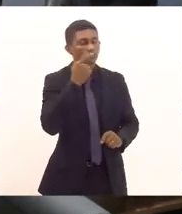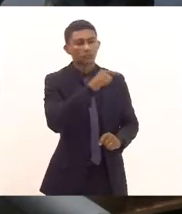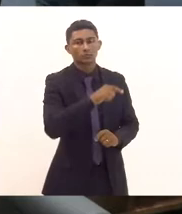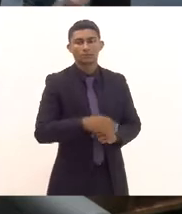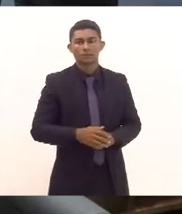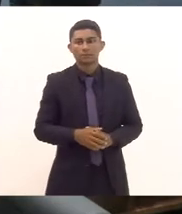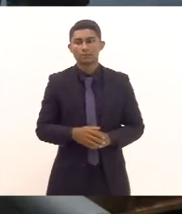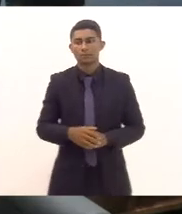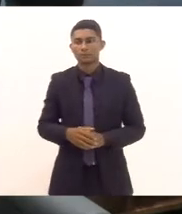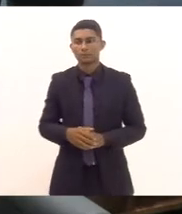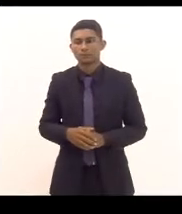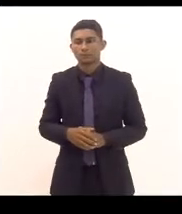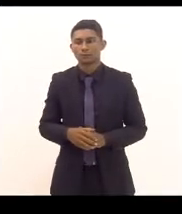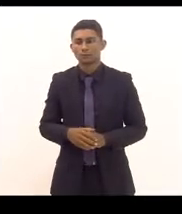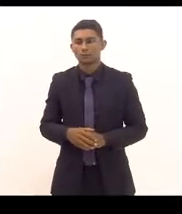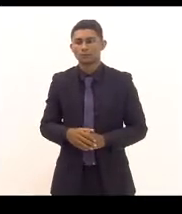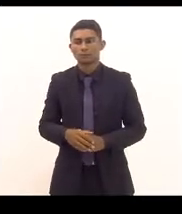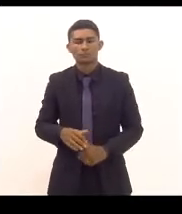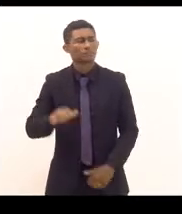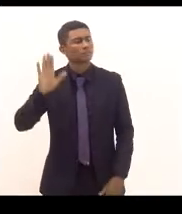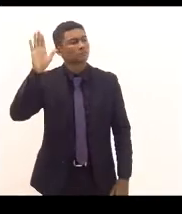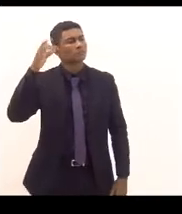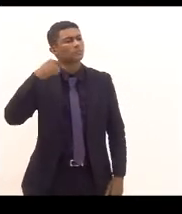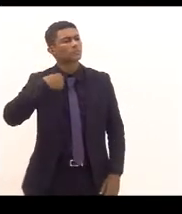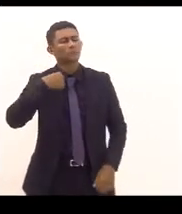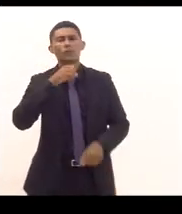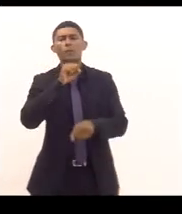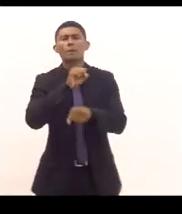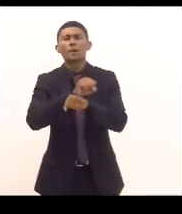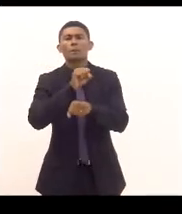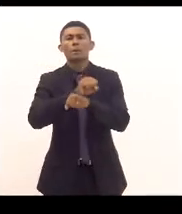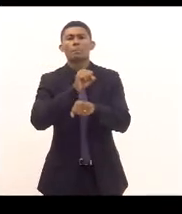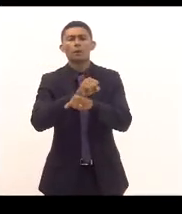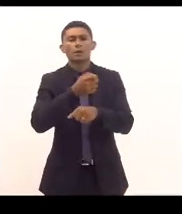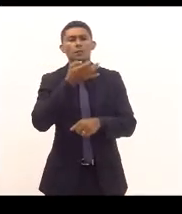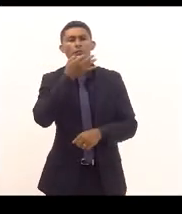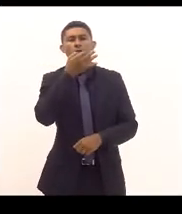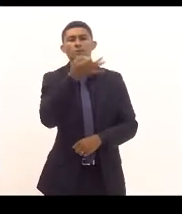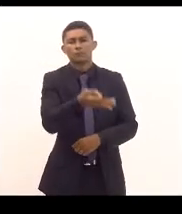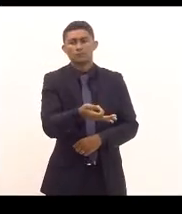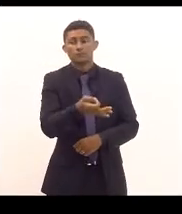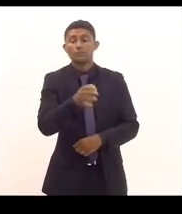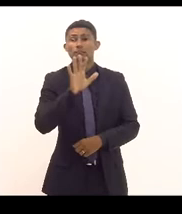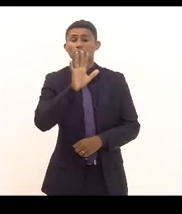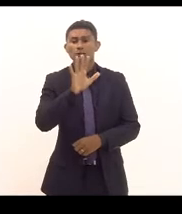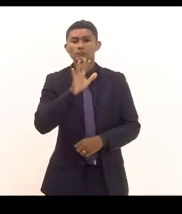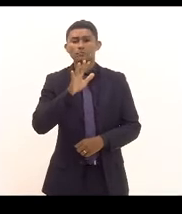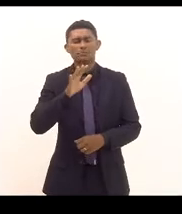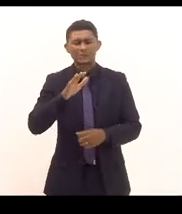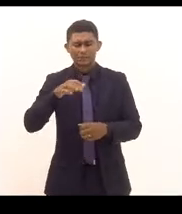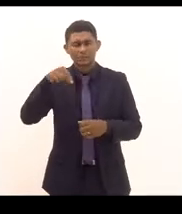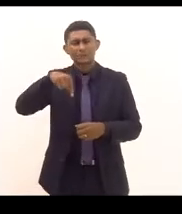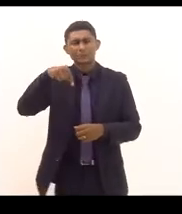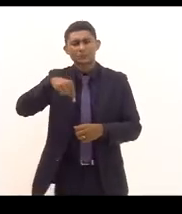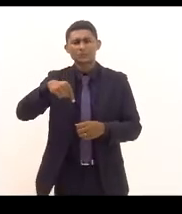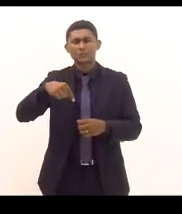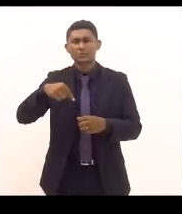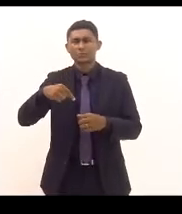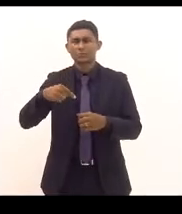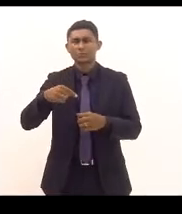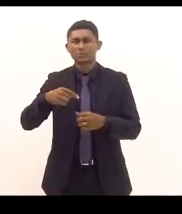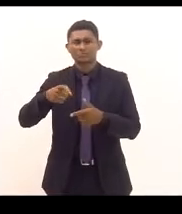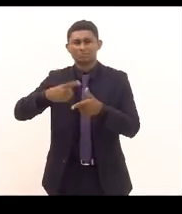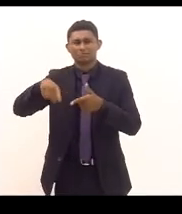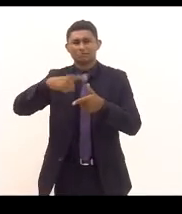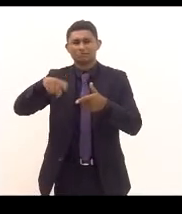e não só para a justificar eu estava aguardando para dar o parecer mas tava com problema aqui na web